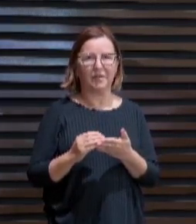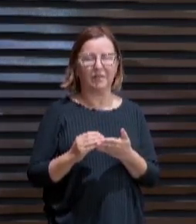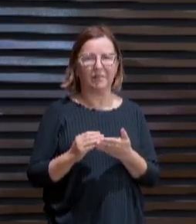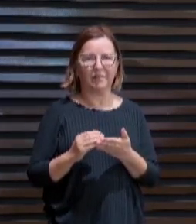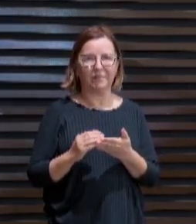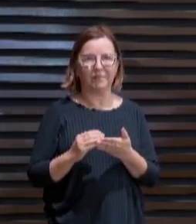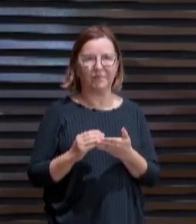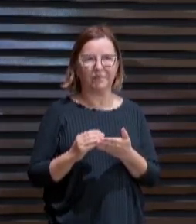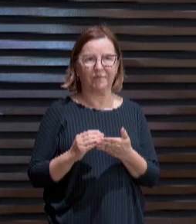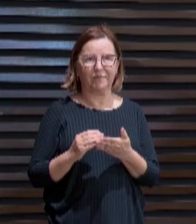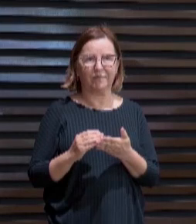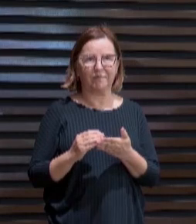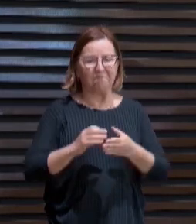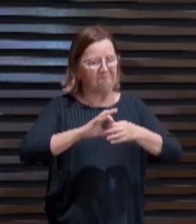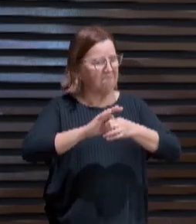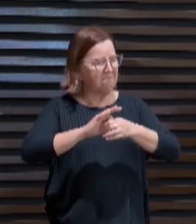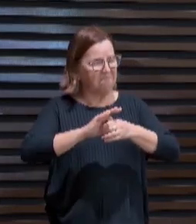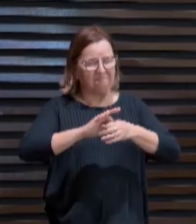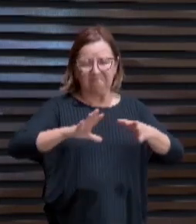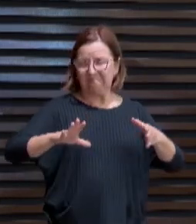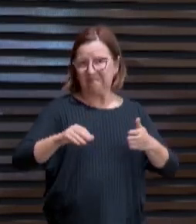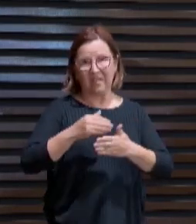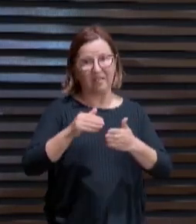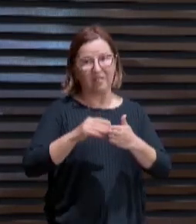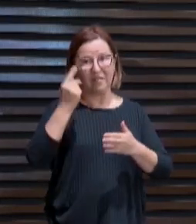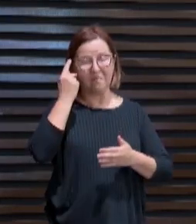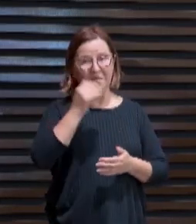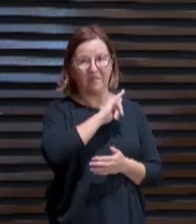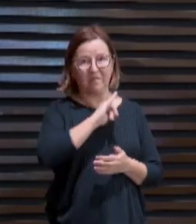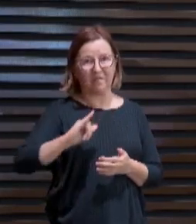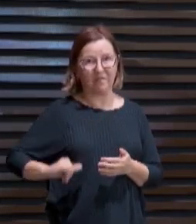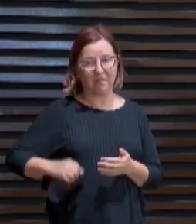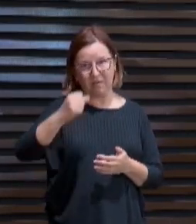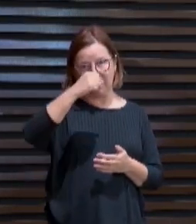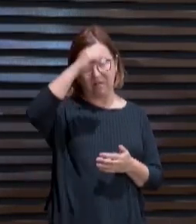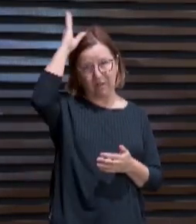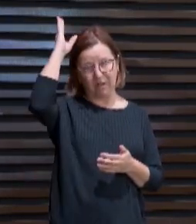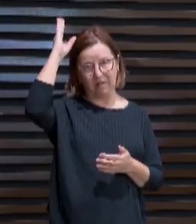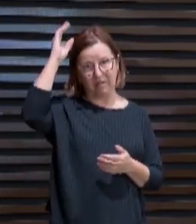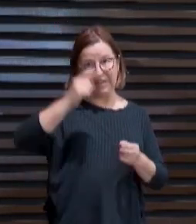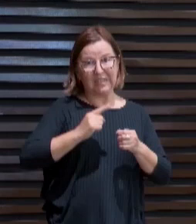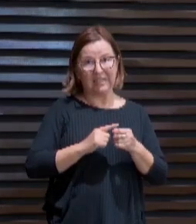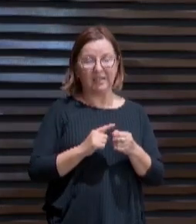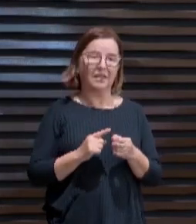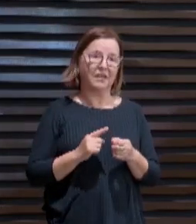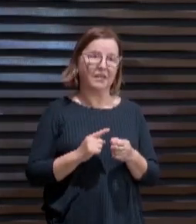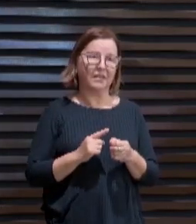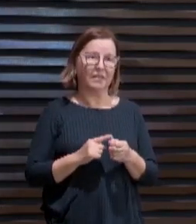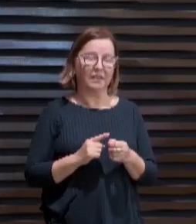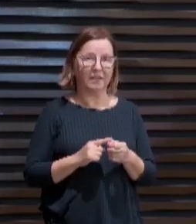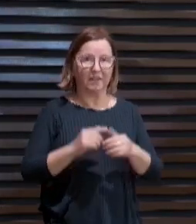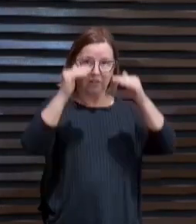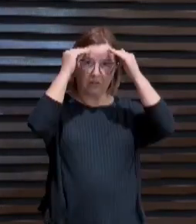todo o seu espaço, não havia nenhuma resistência ao Império Romano. Ela era uma cidade fiel a Roma, mas a igreja